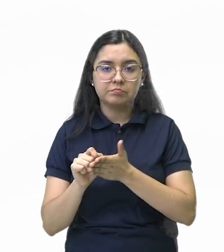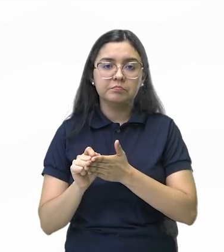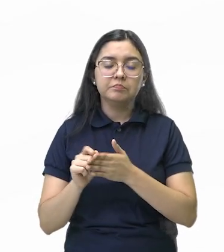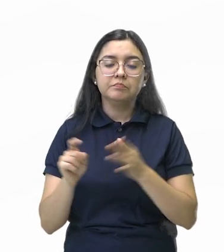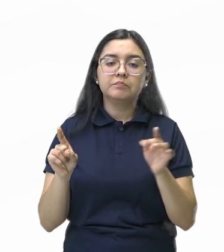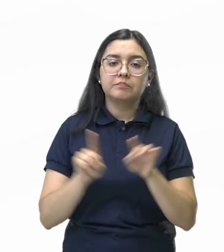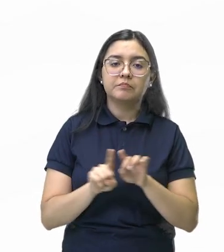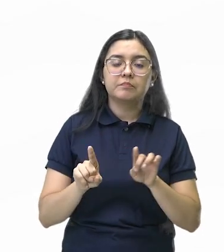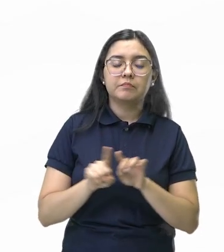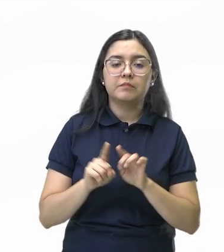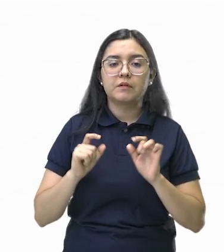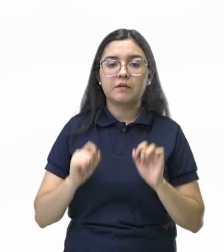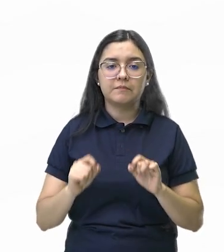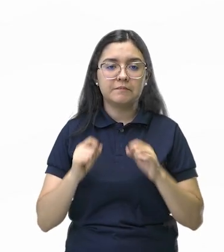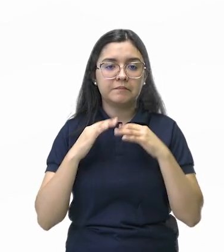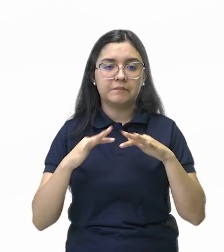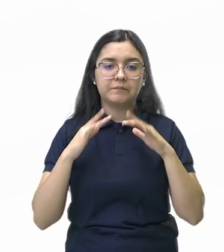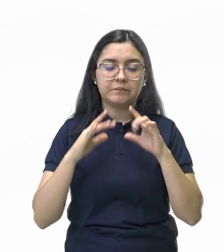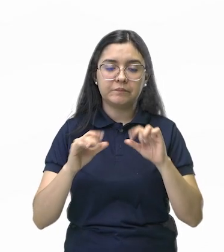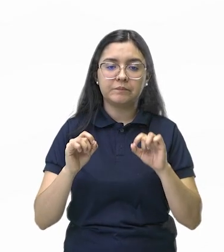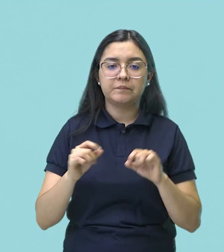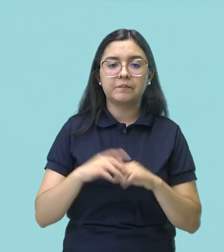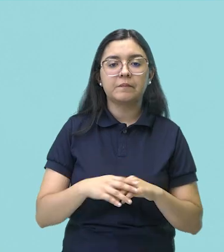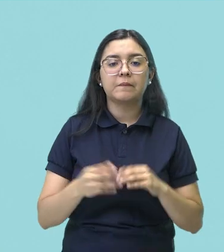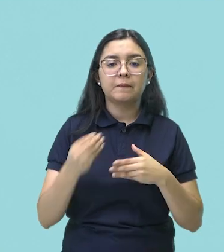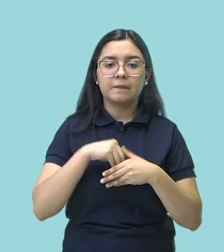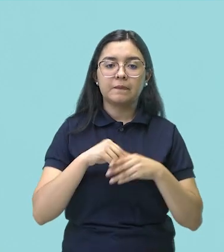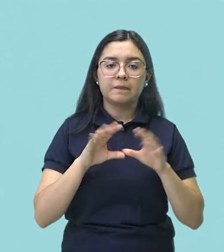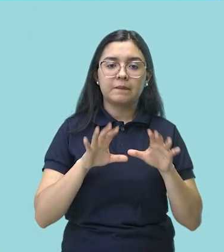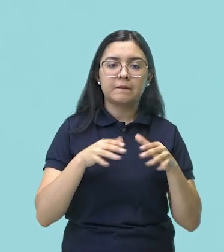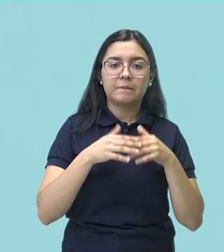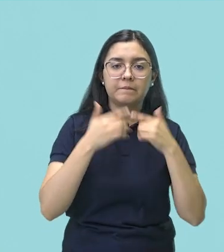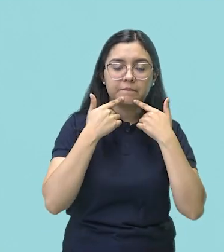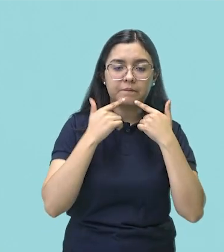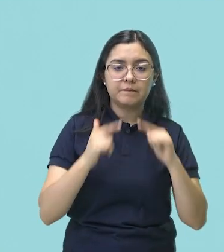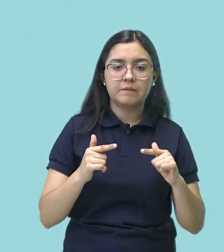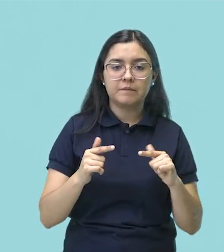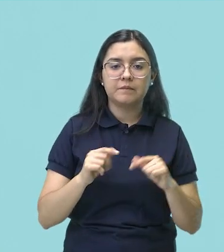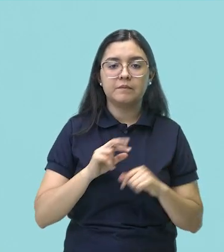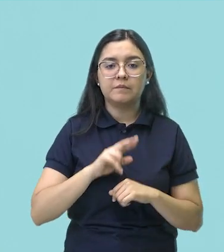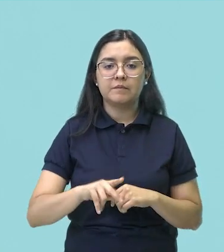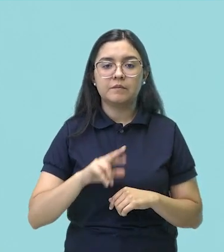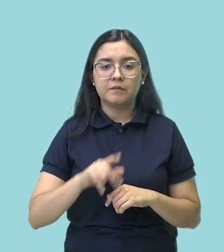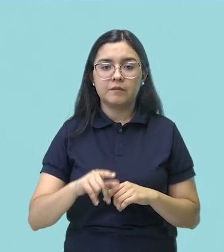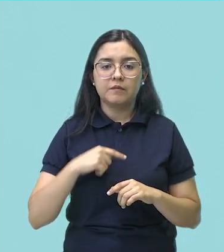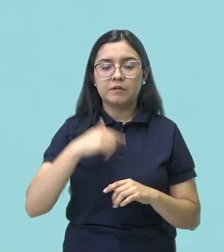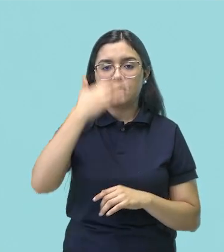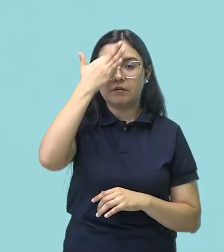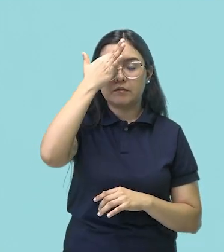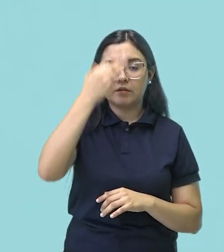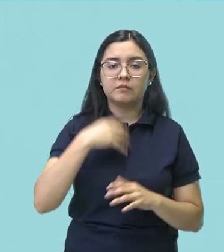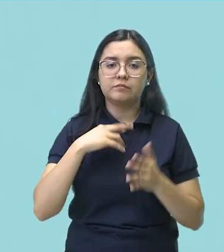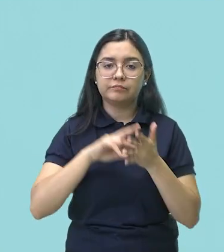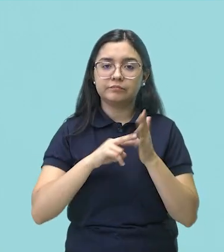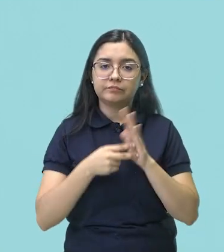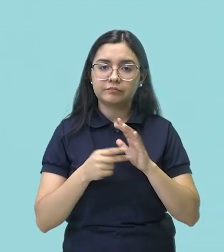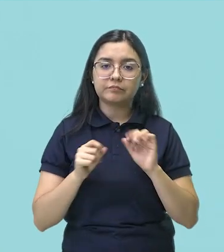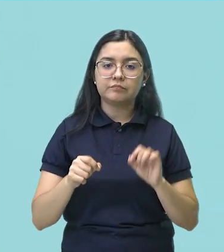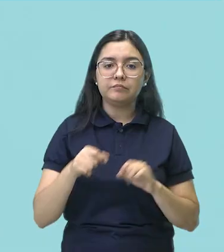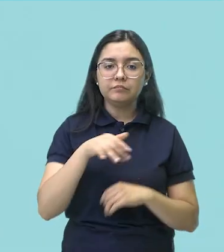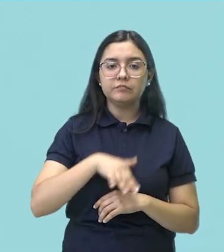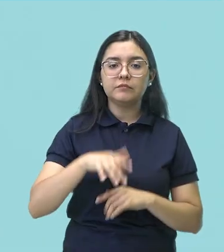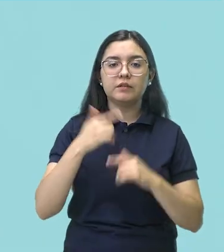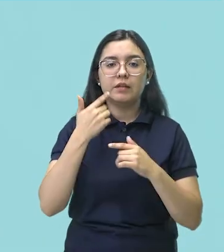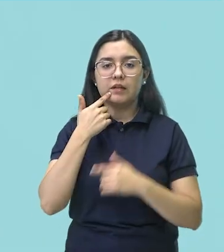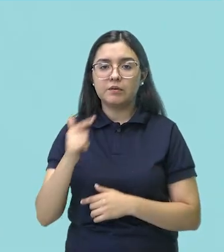Automaticamente, eu coloco isso dentro das linguagens, porque não fecha-se apenas a entender a semiótica dentro da